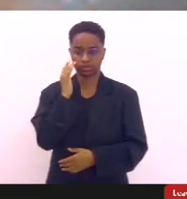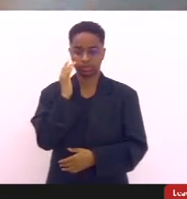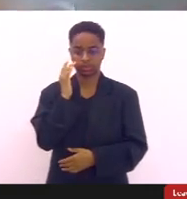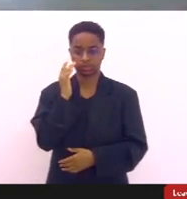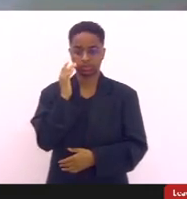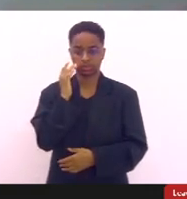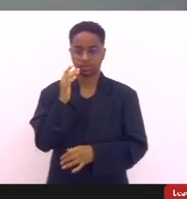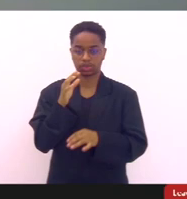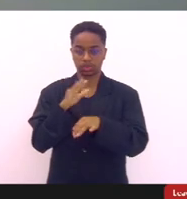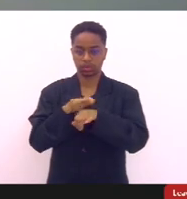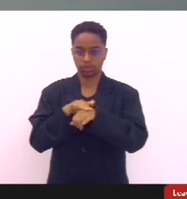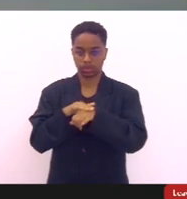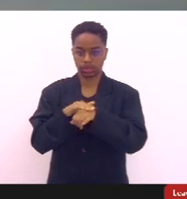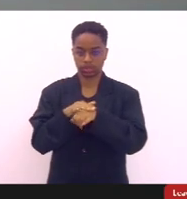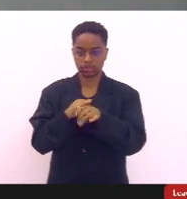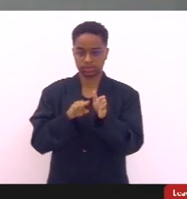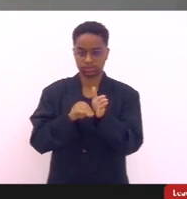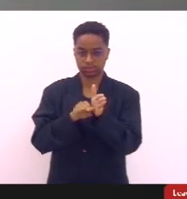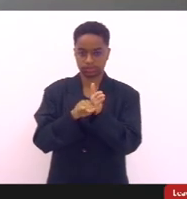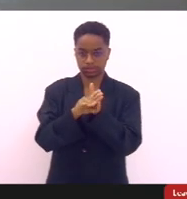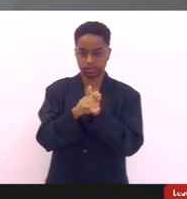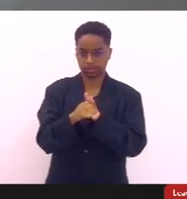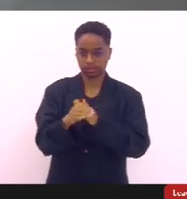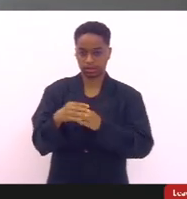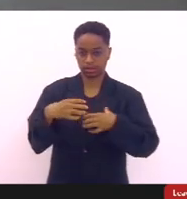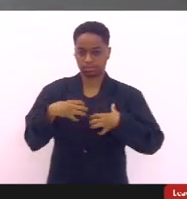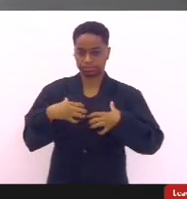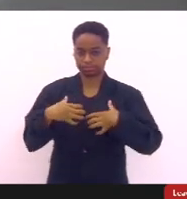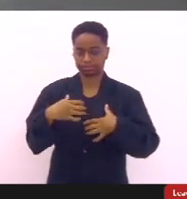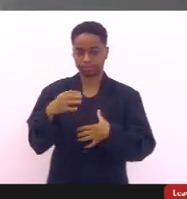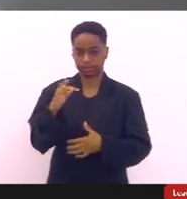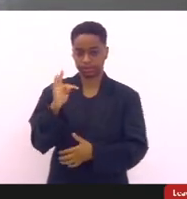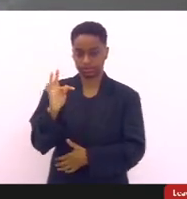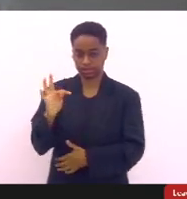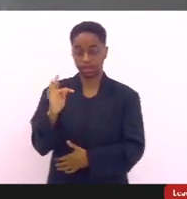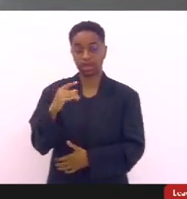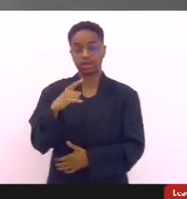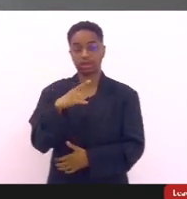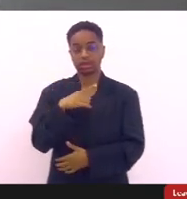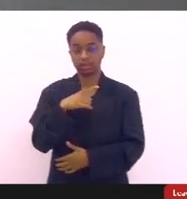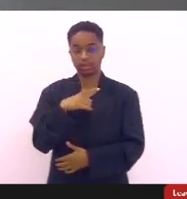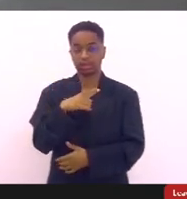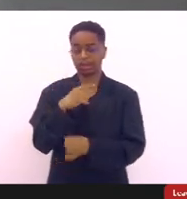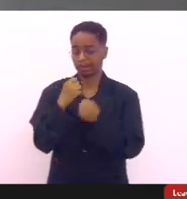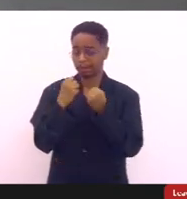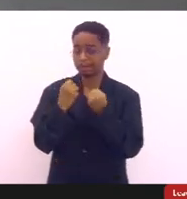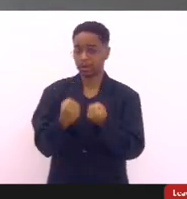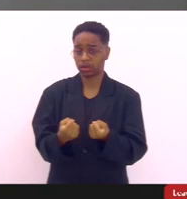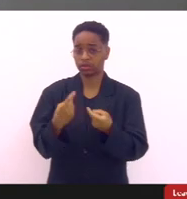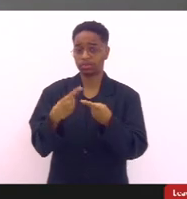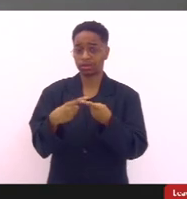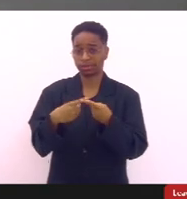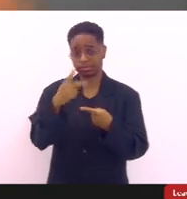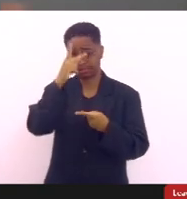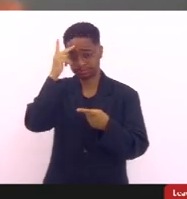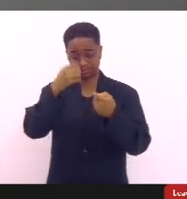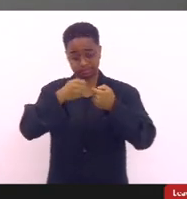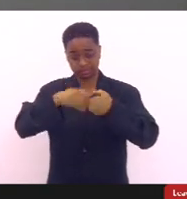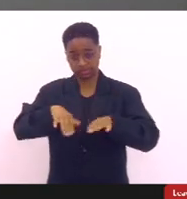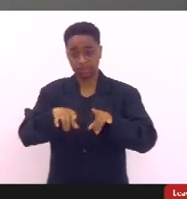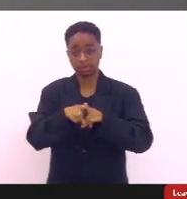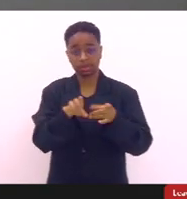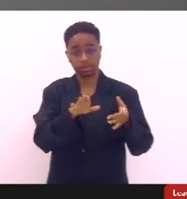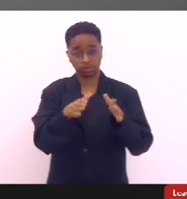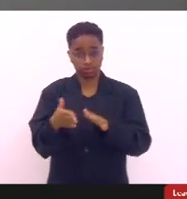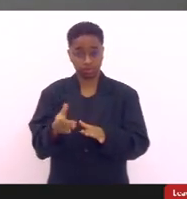a tuberculose ela tem um peso enorme, tanto na morbidade quanto na mortalidade. A gente morre 12